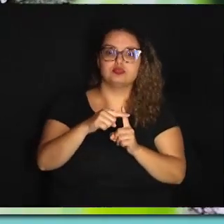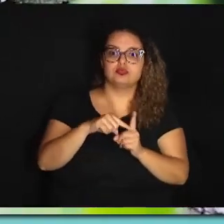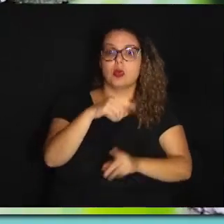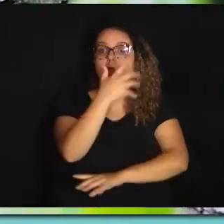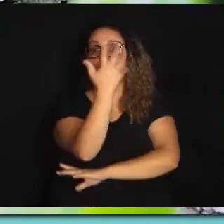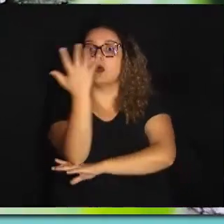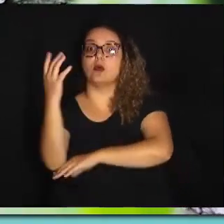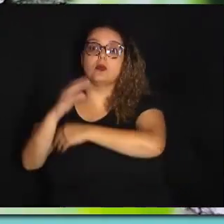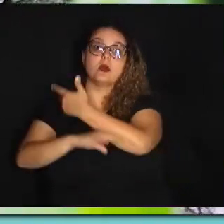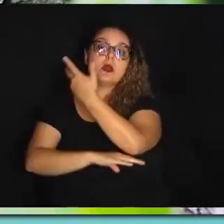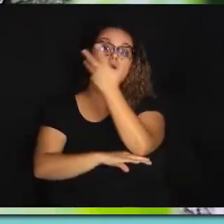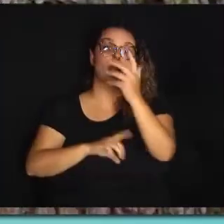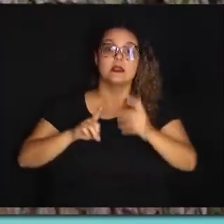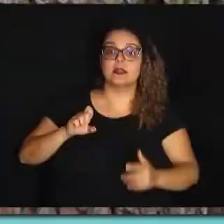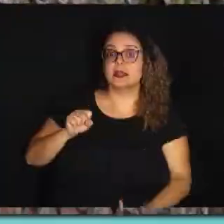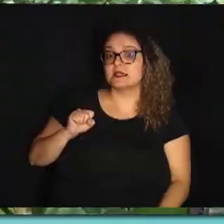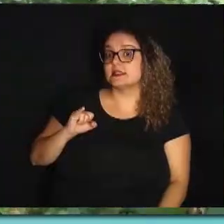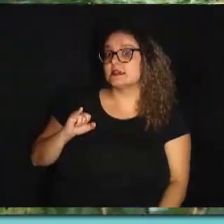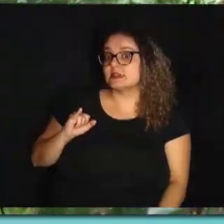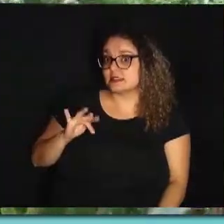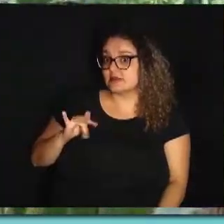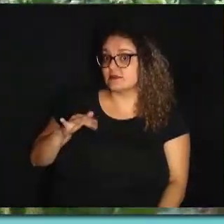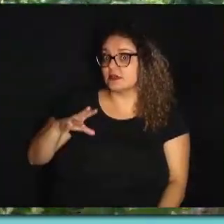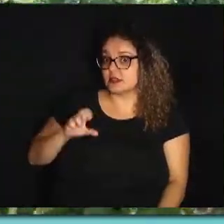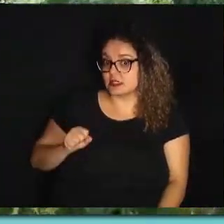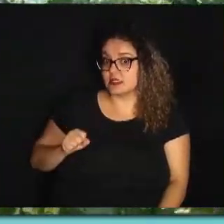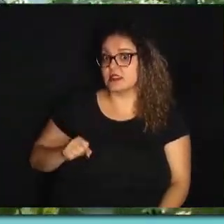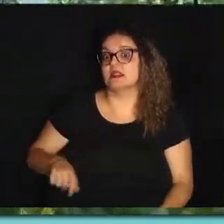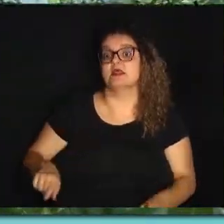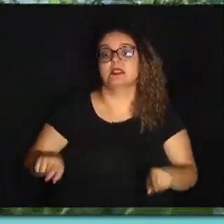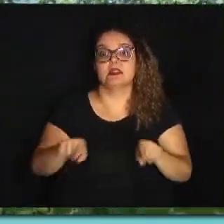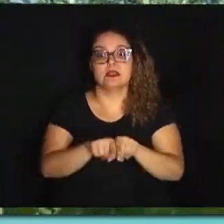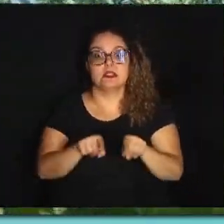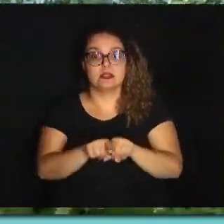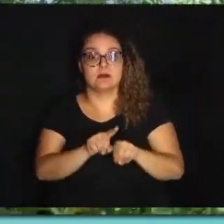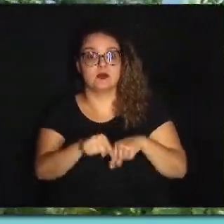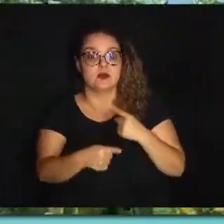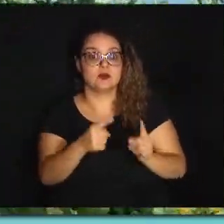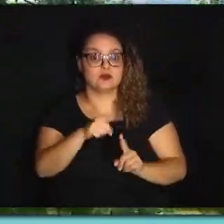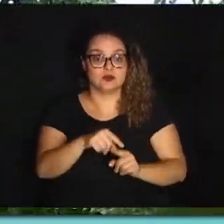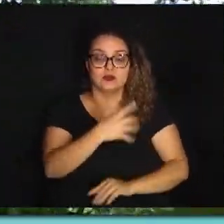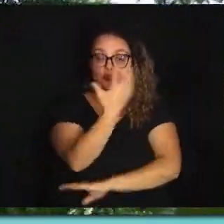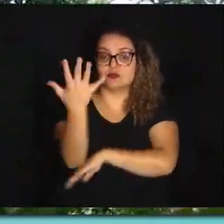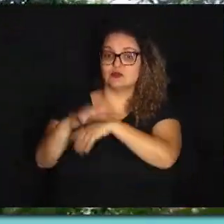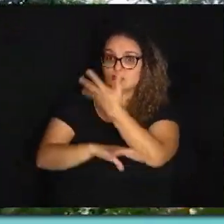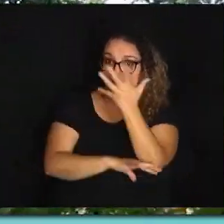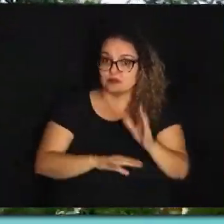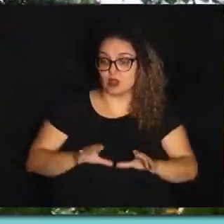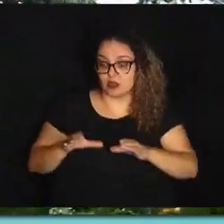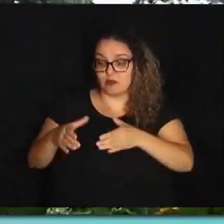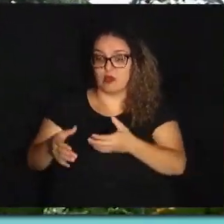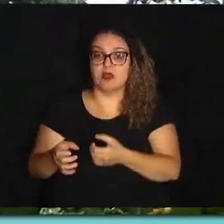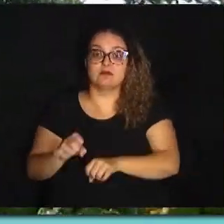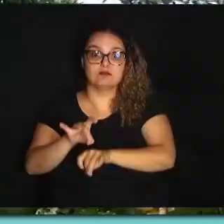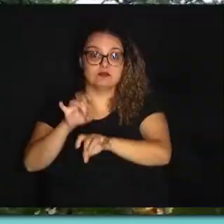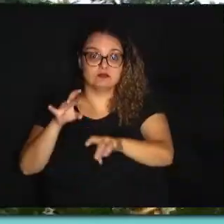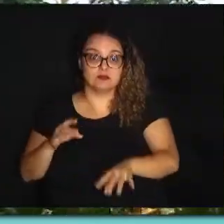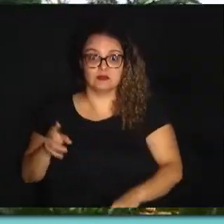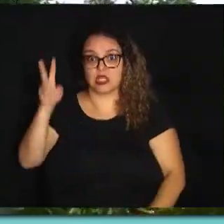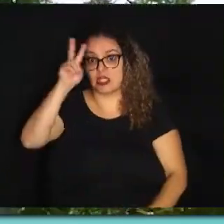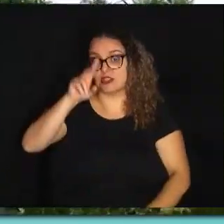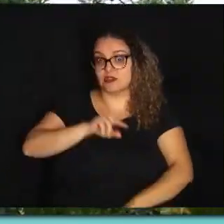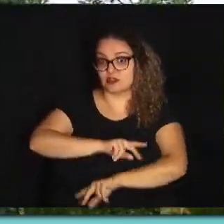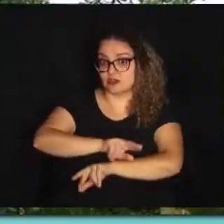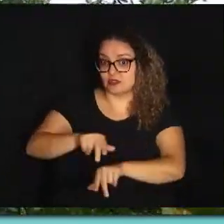clima é temperado e em florestas decíduas e de coníferas, detalha o Animal Diversity Web, um banco de